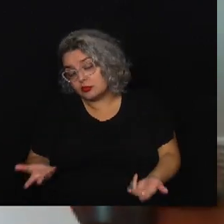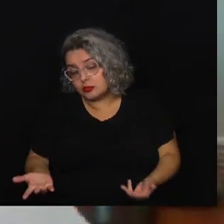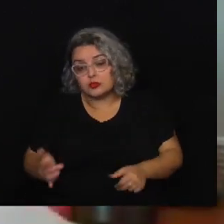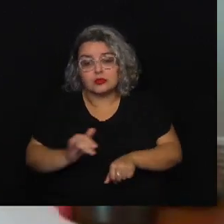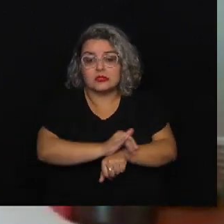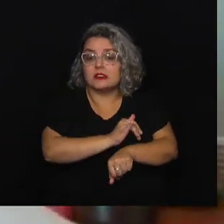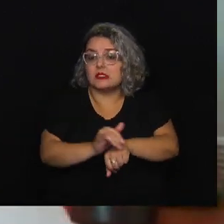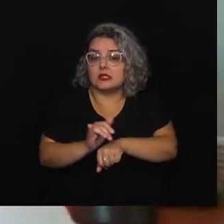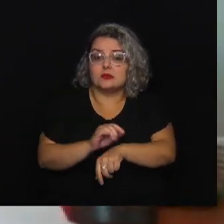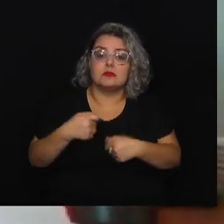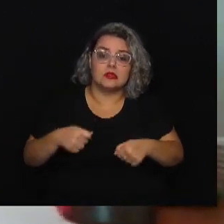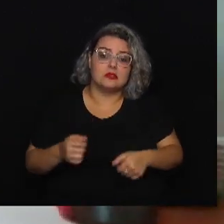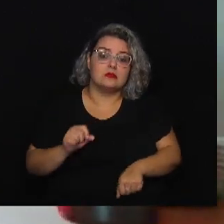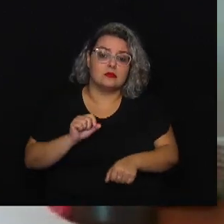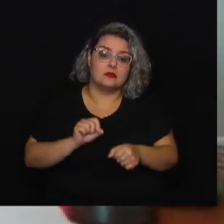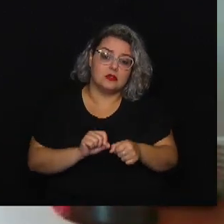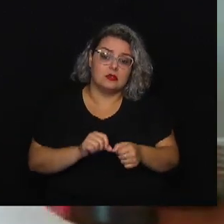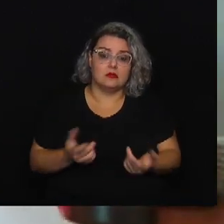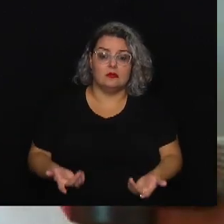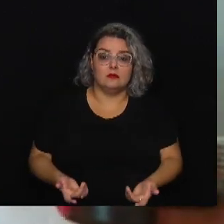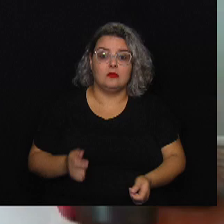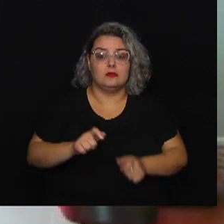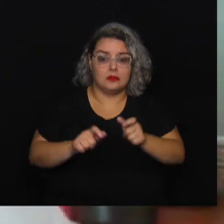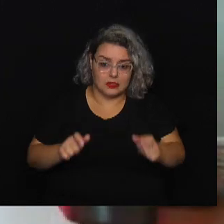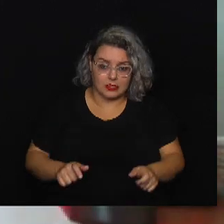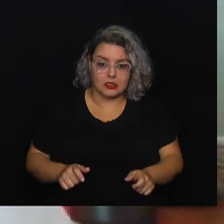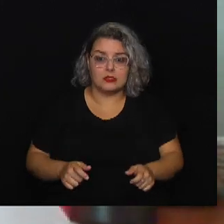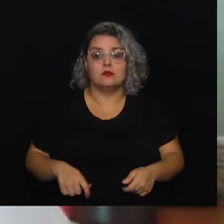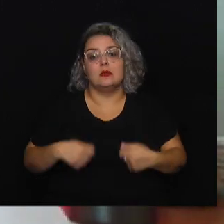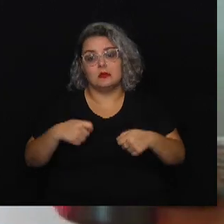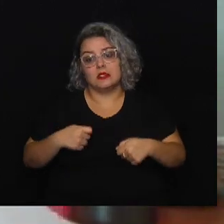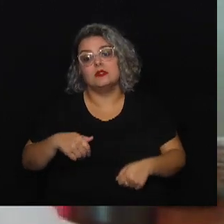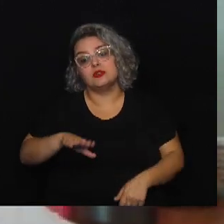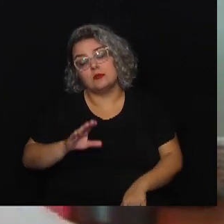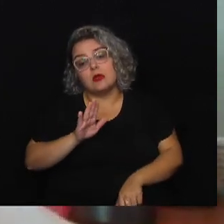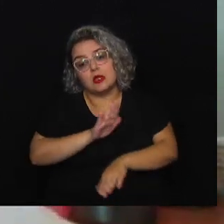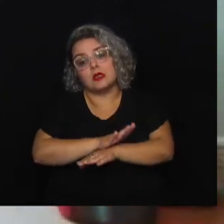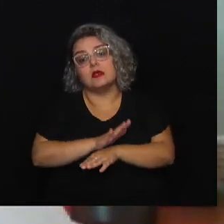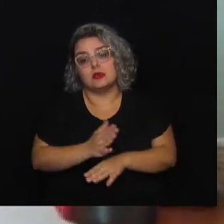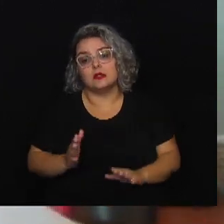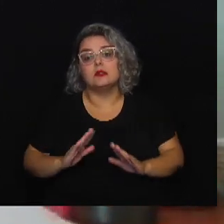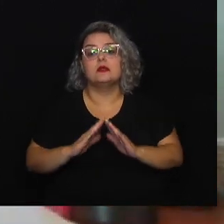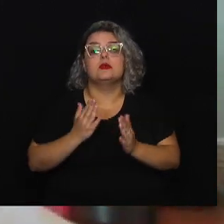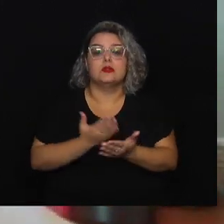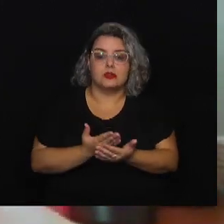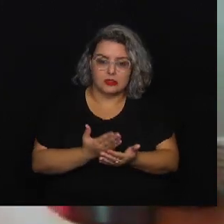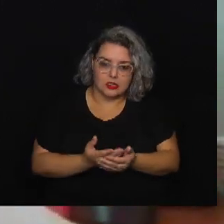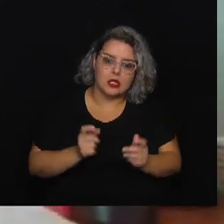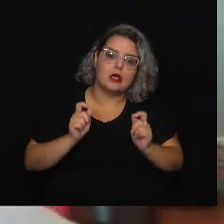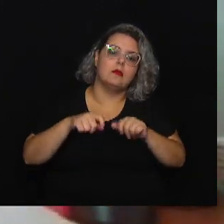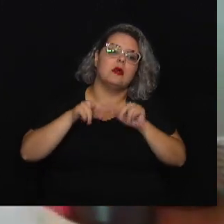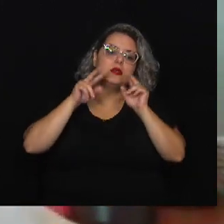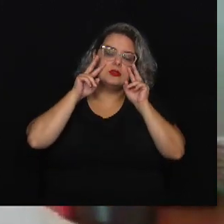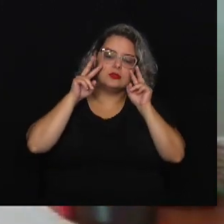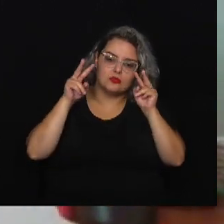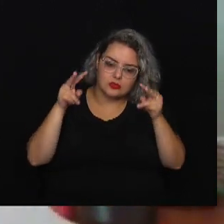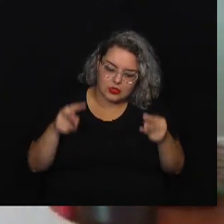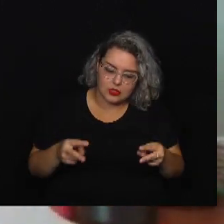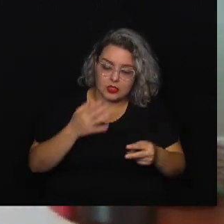aqueles que vão precisar de um pouquinho mais de ajuda, né? Uhum. E aí a escola é capaz de enxergar, é capaz